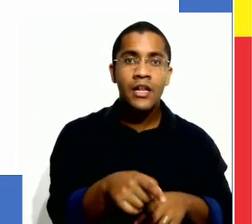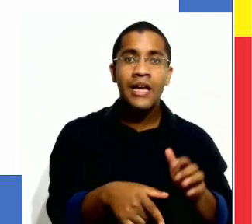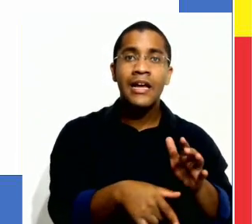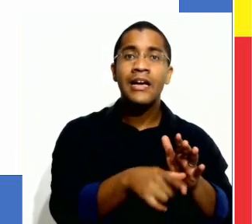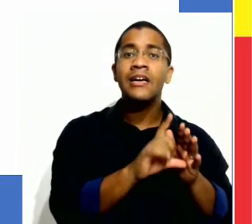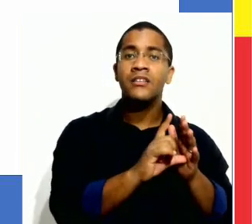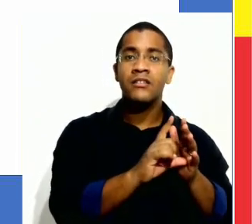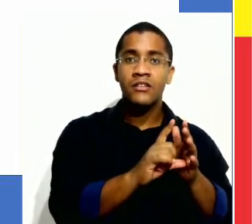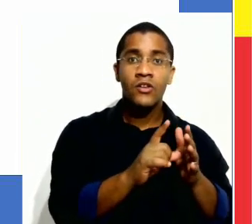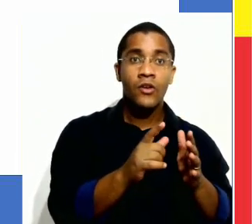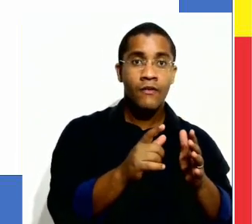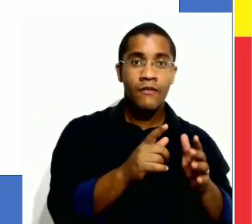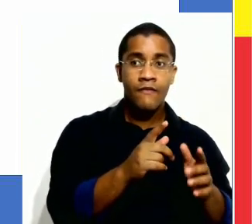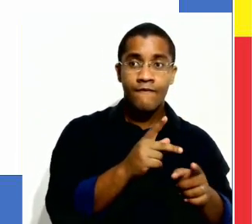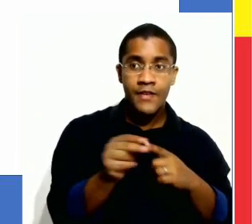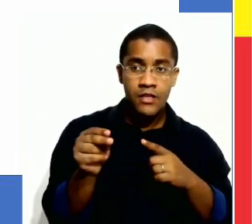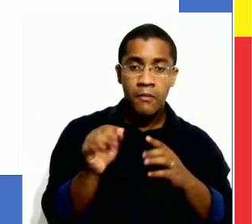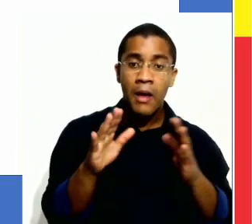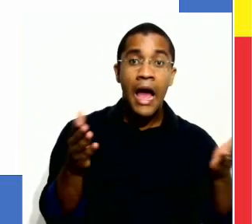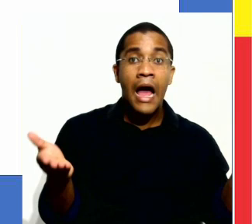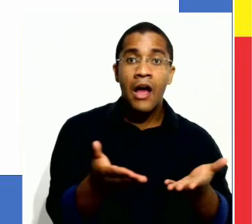Cartago foi incendiada,